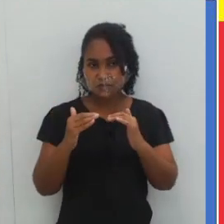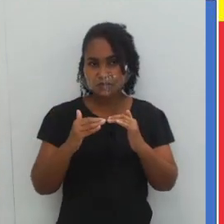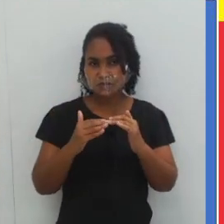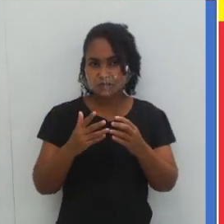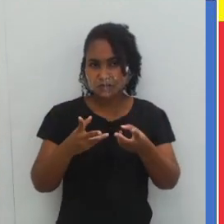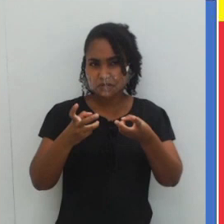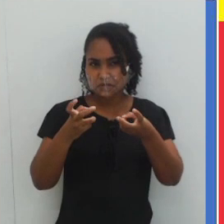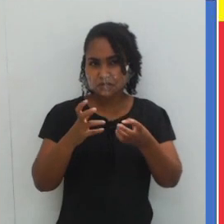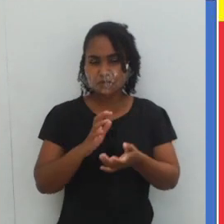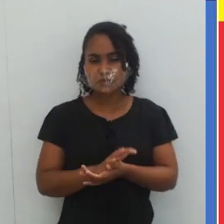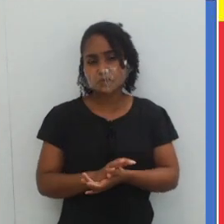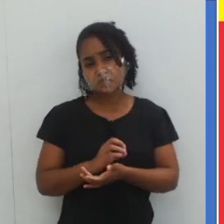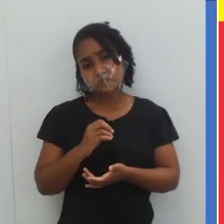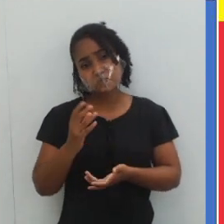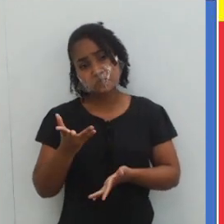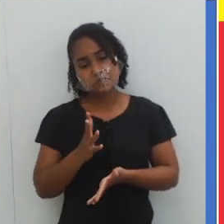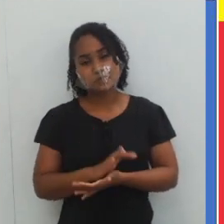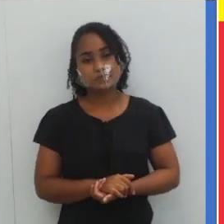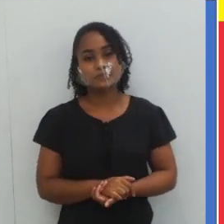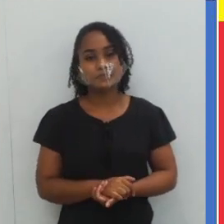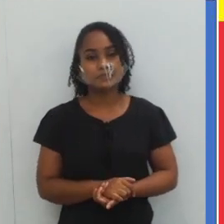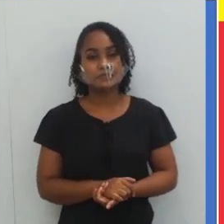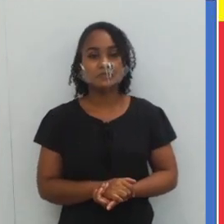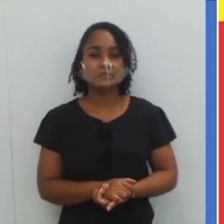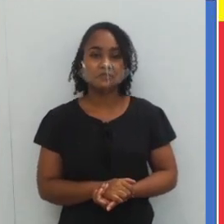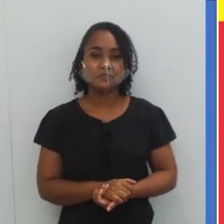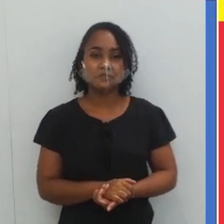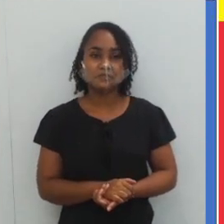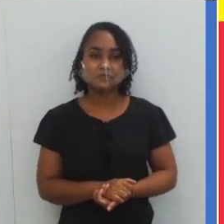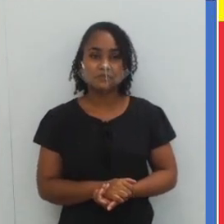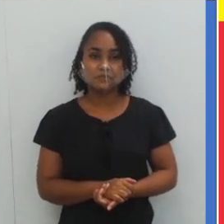ela é familiar para você ou um de vocês.